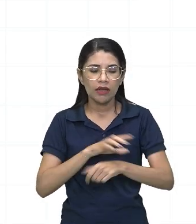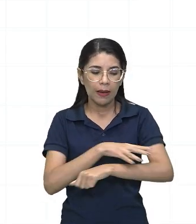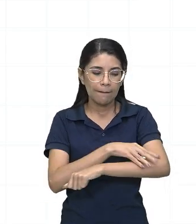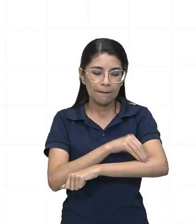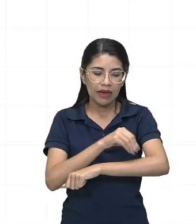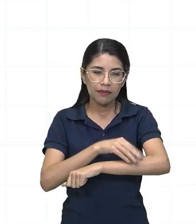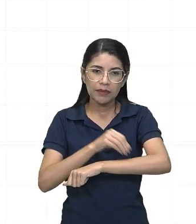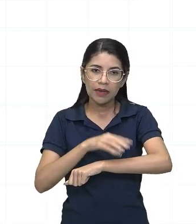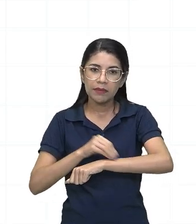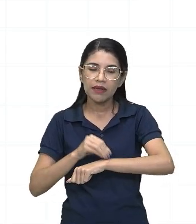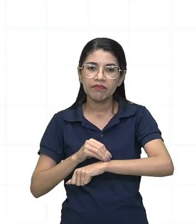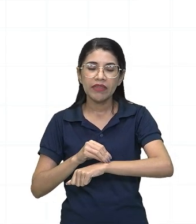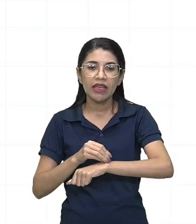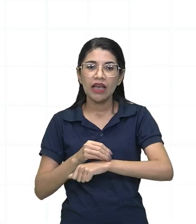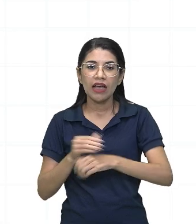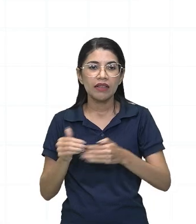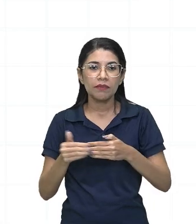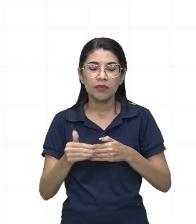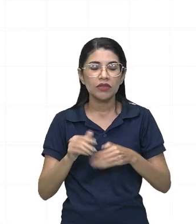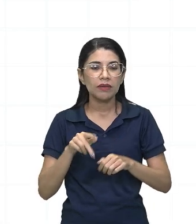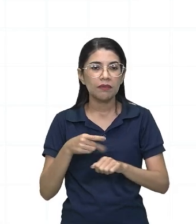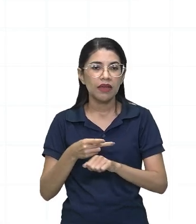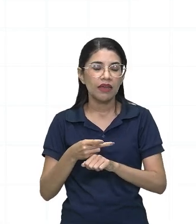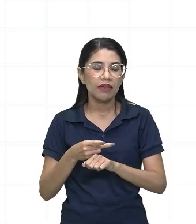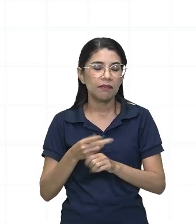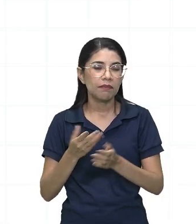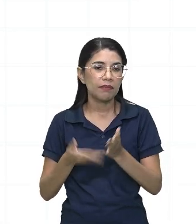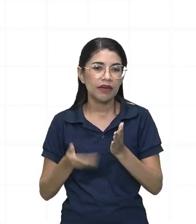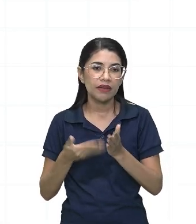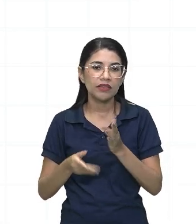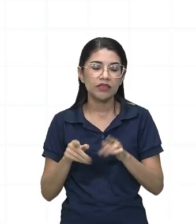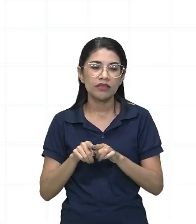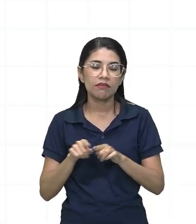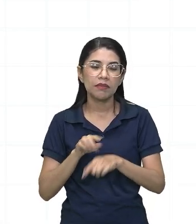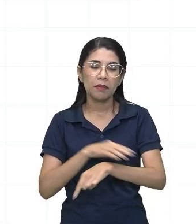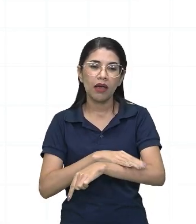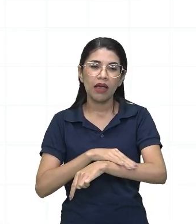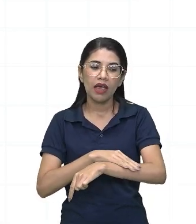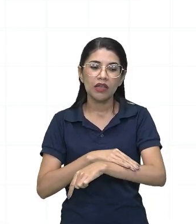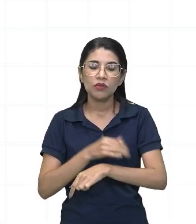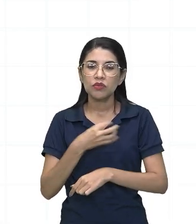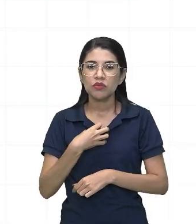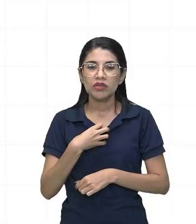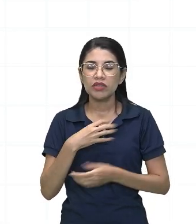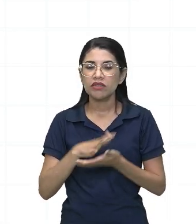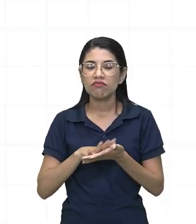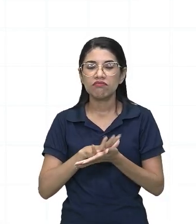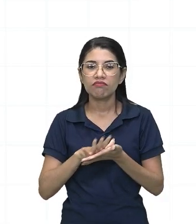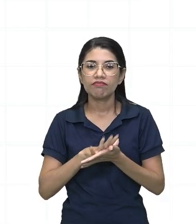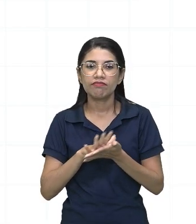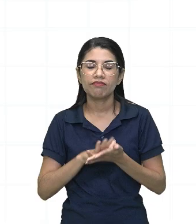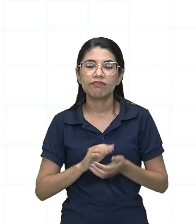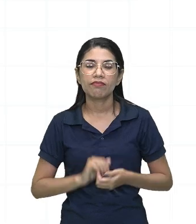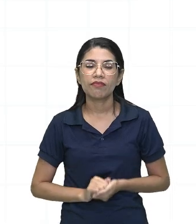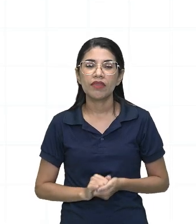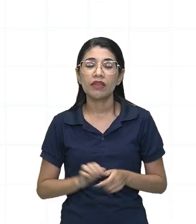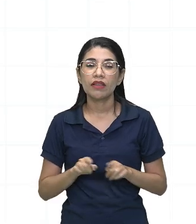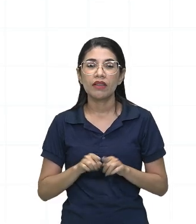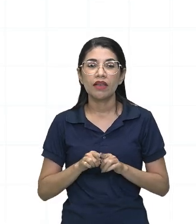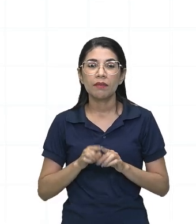deixa de ter. E dormência, né, em partes do corpo. Temos também aparecimento